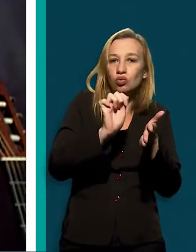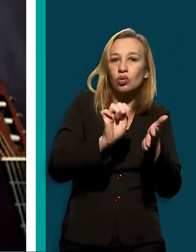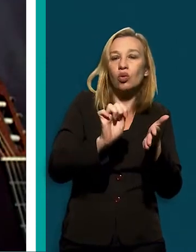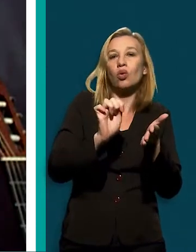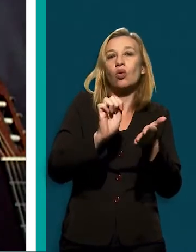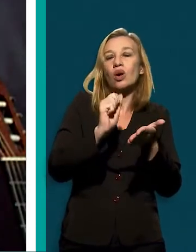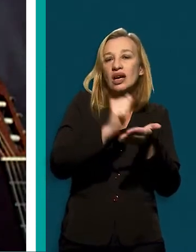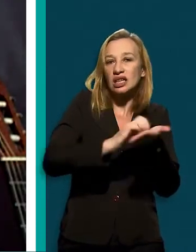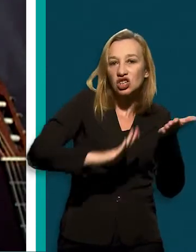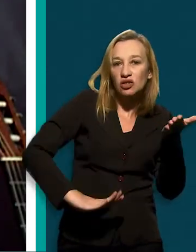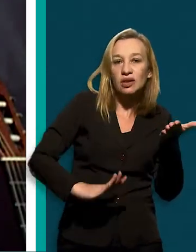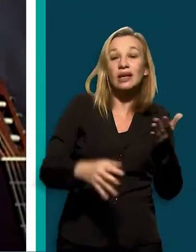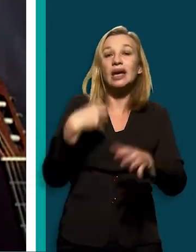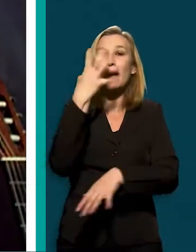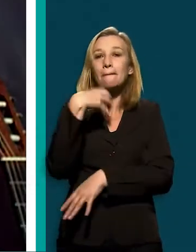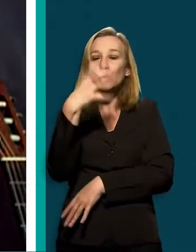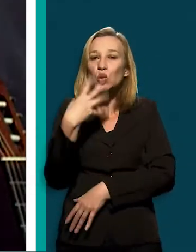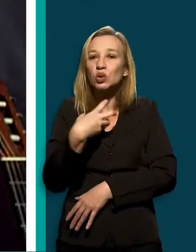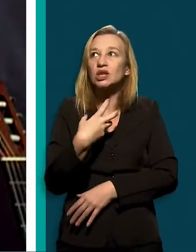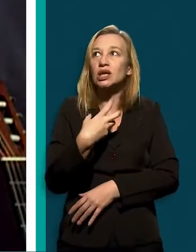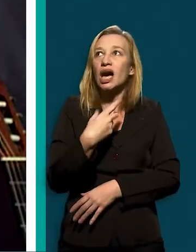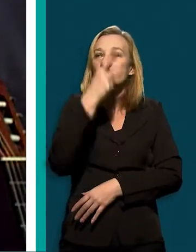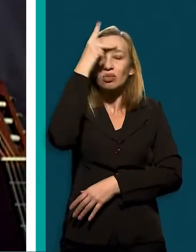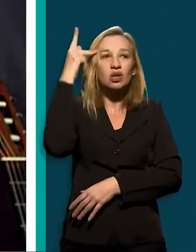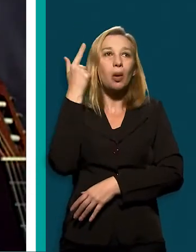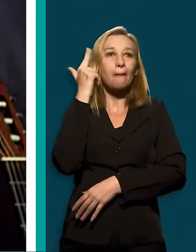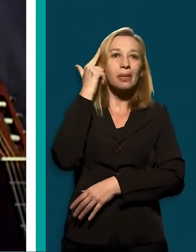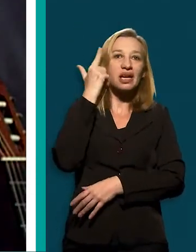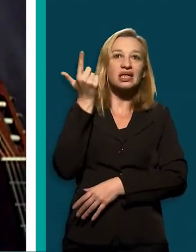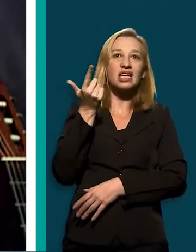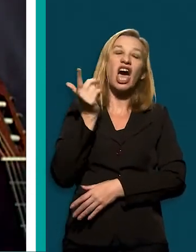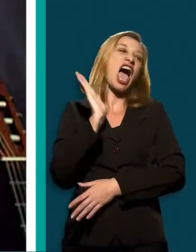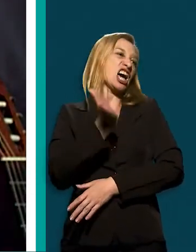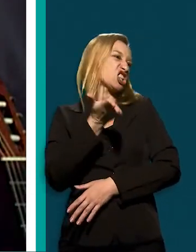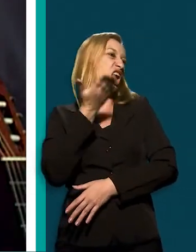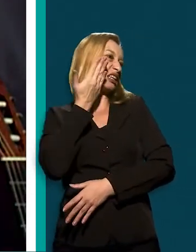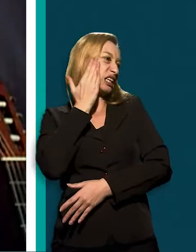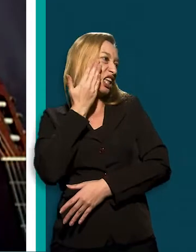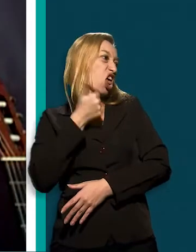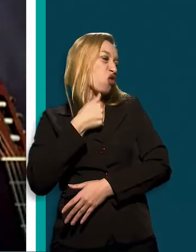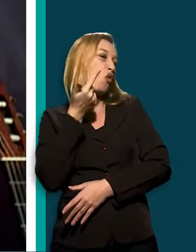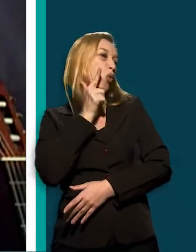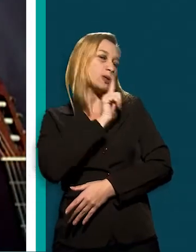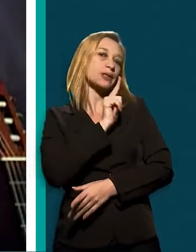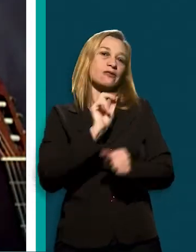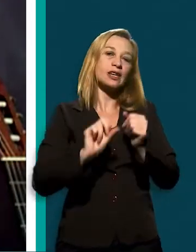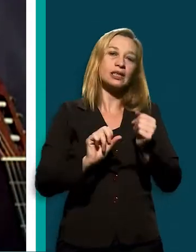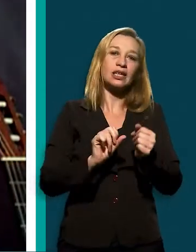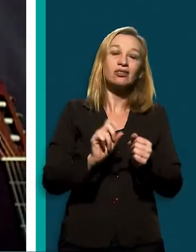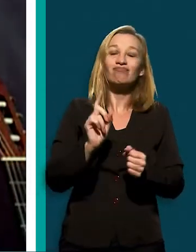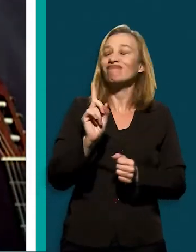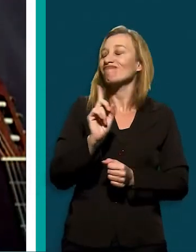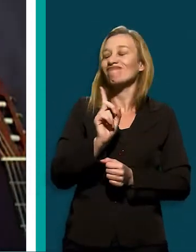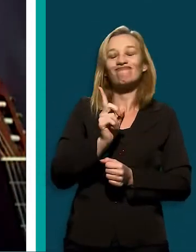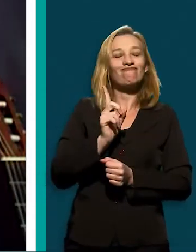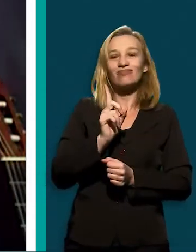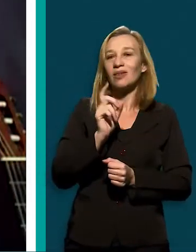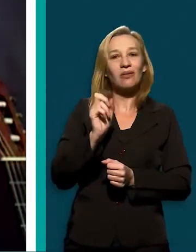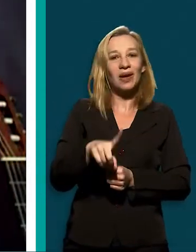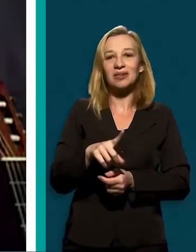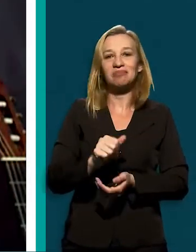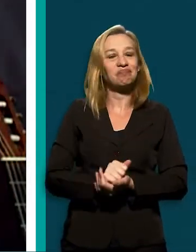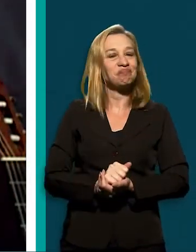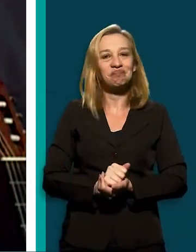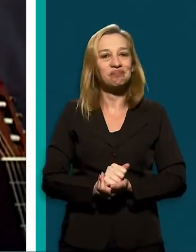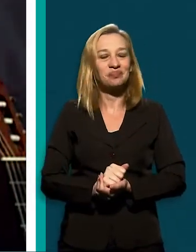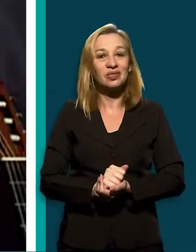com a questão da prática. E na música, né, as pessoas às vezes pensam aquela coisa assim, eu já entendi, eu vou conseguir fazer. E não é